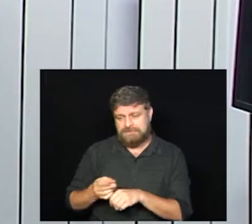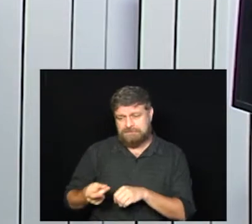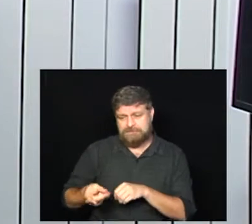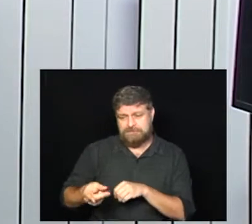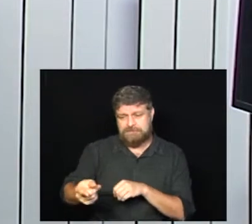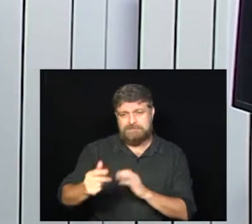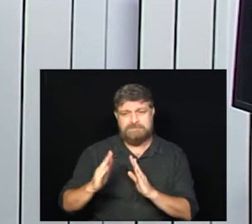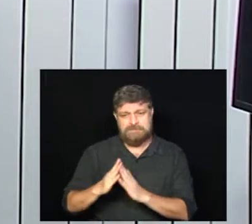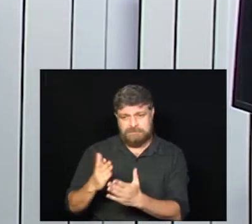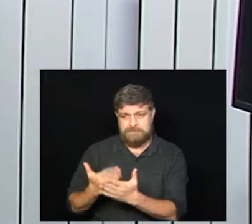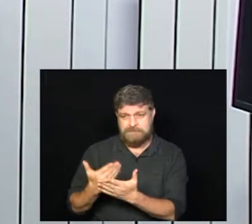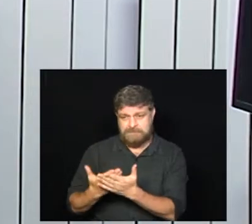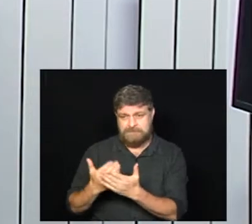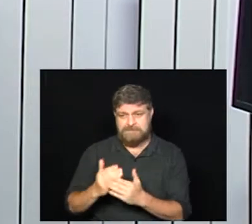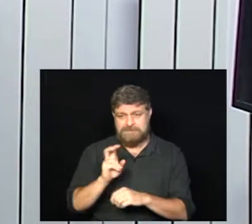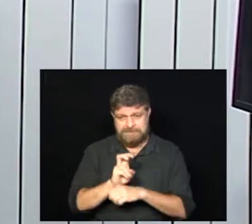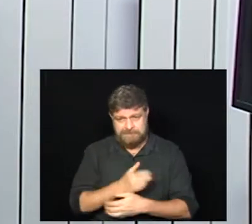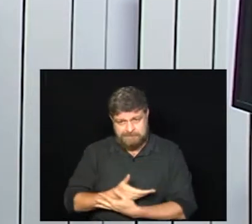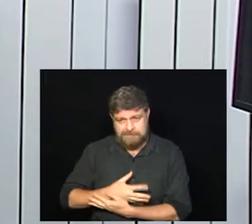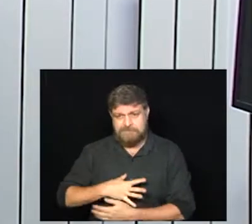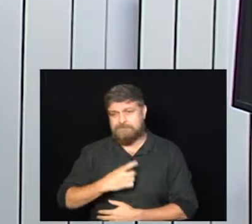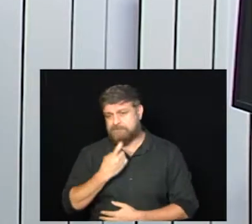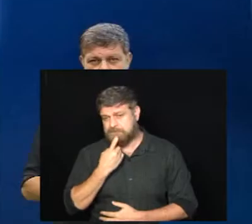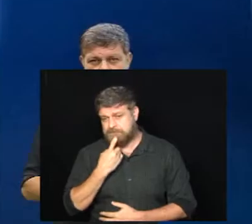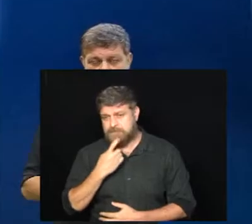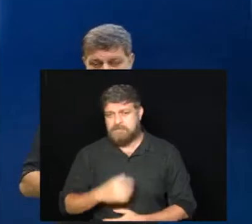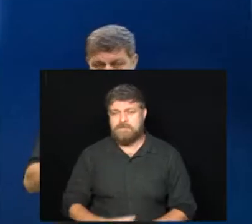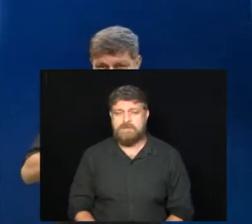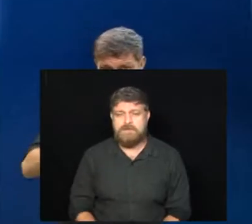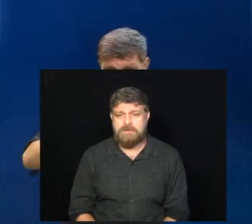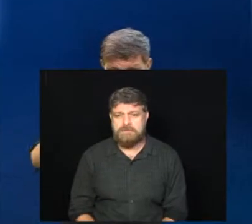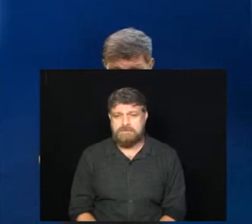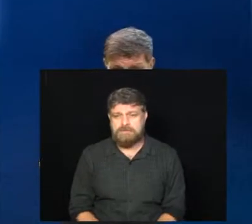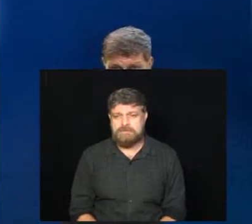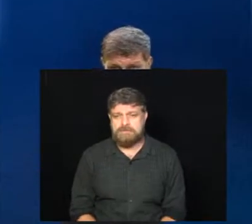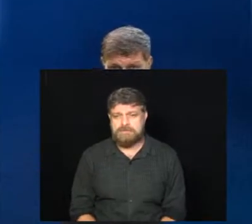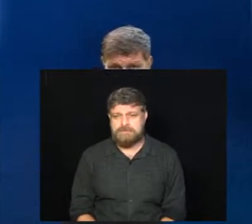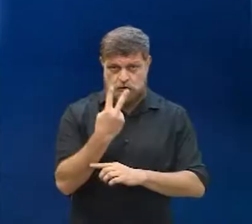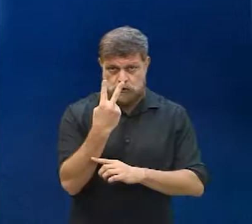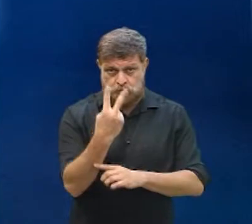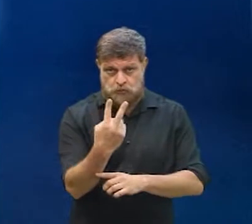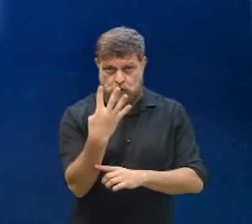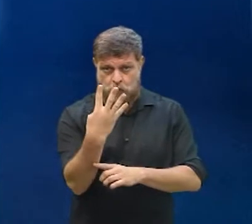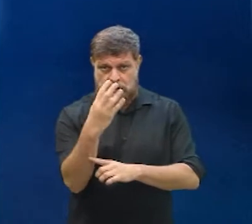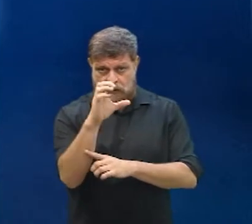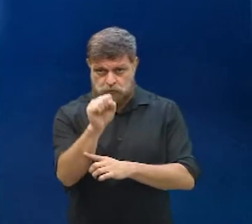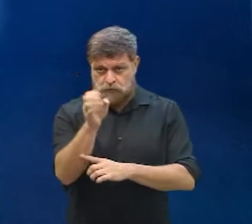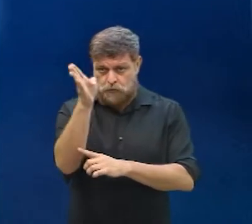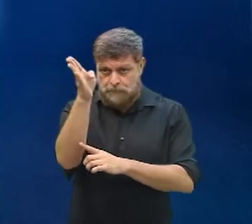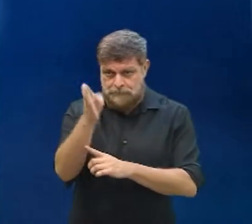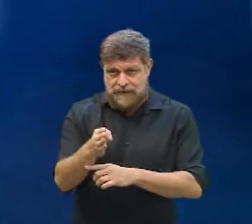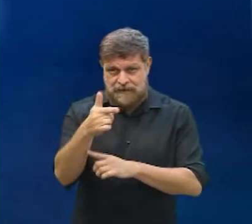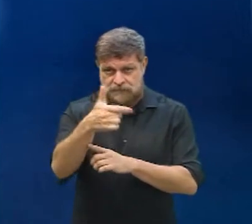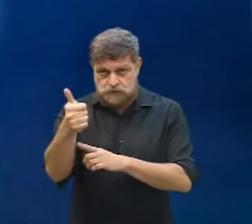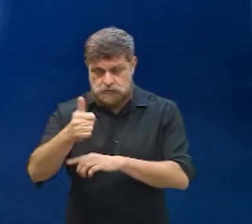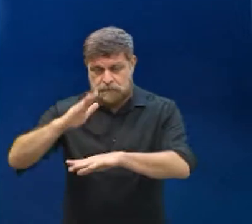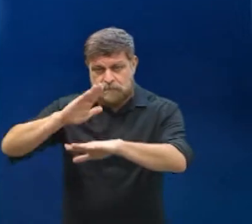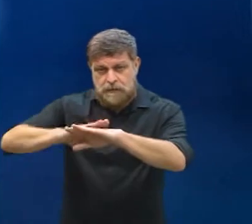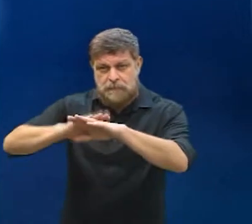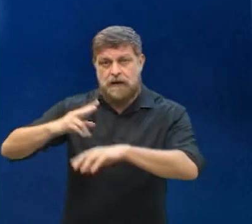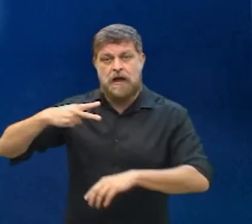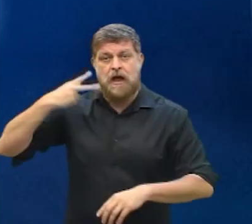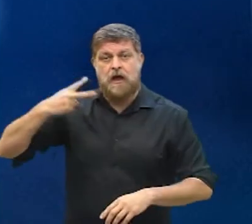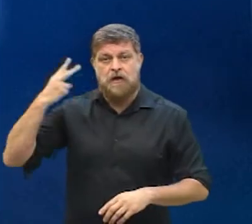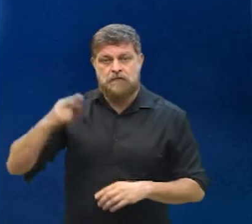nas escolas e creches aqui de Campinas. O projeto de lei de número 248 de 2021, de autoria do